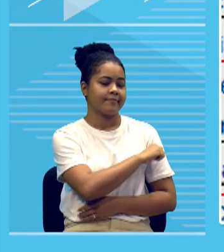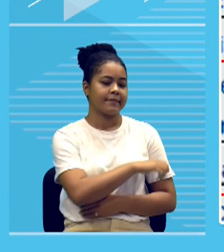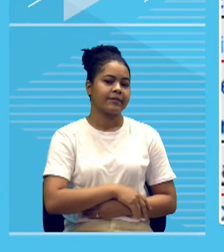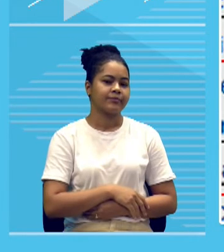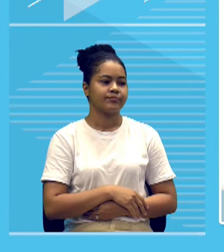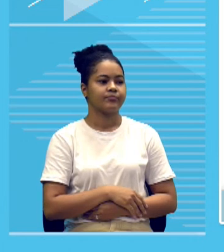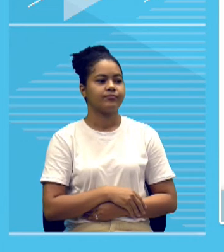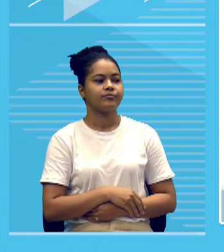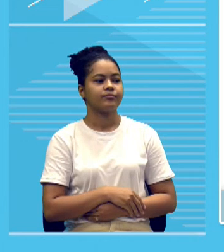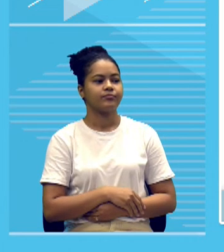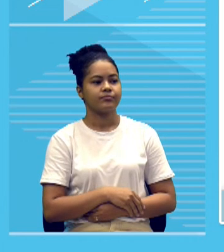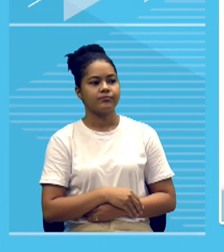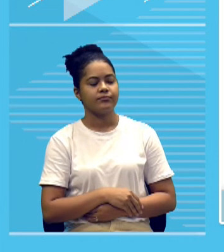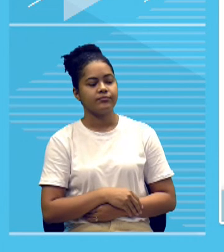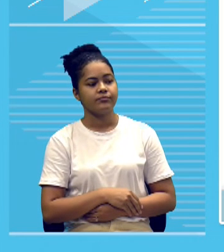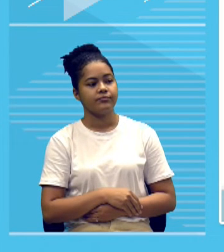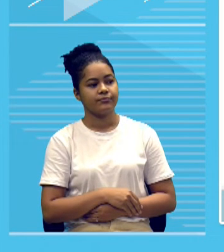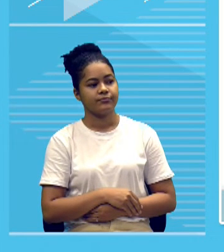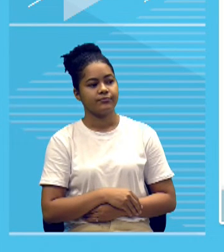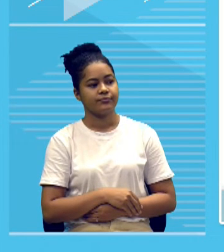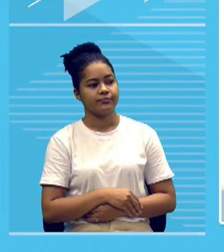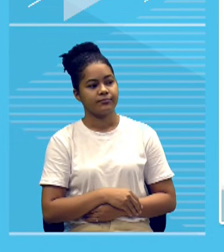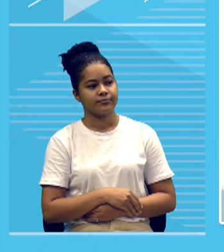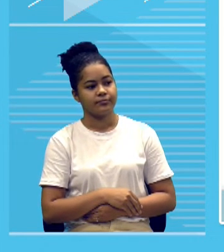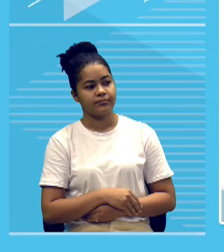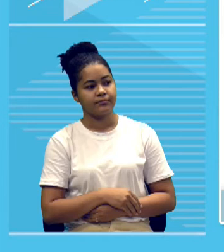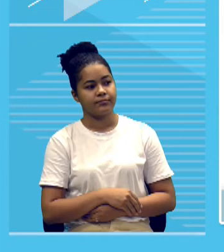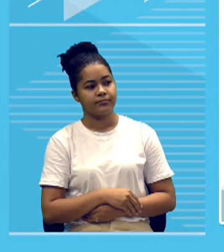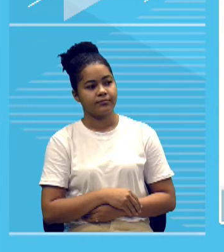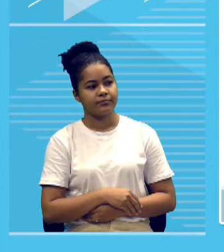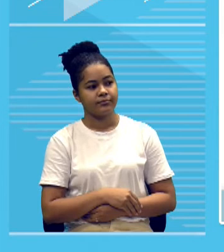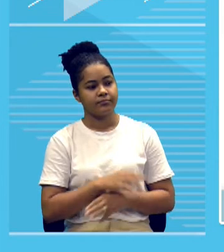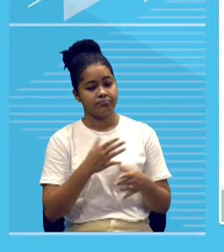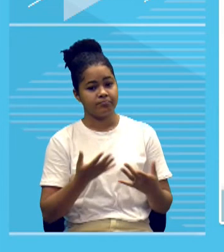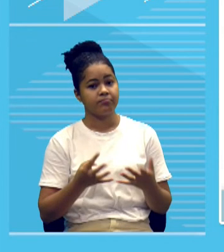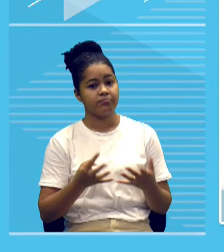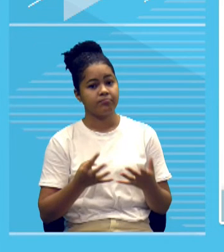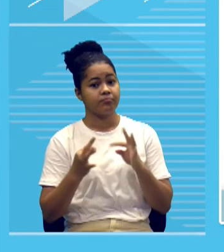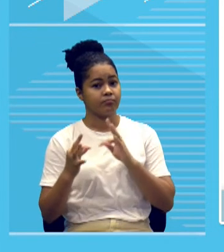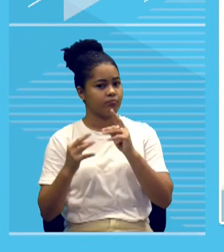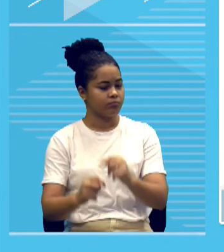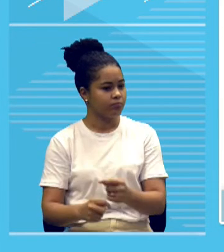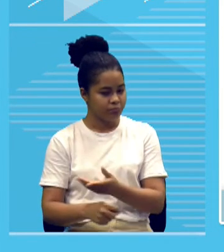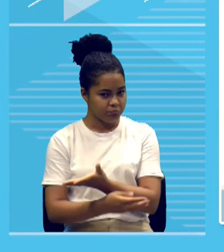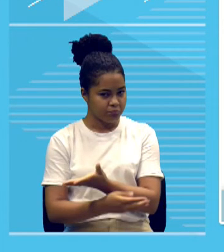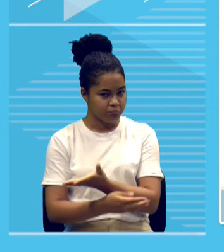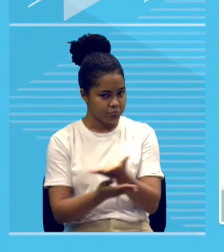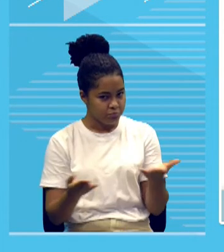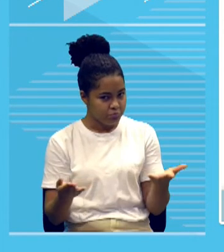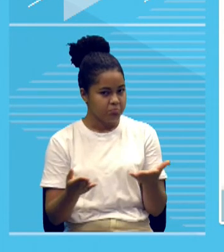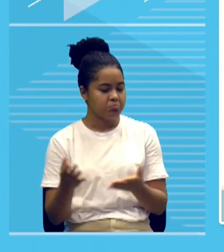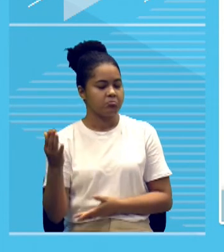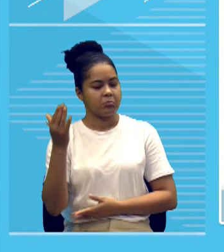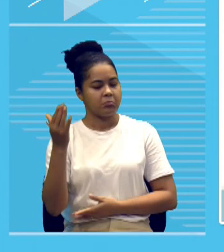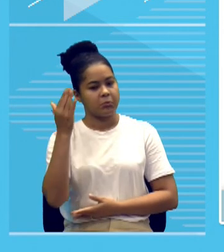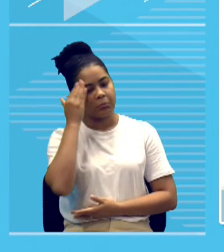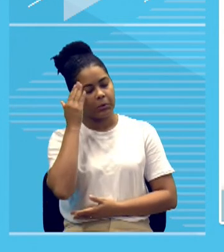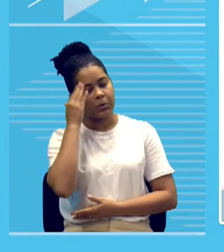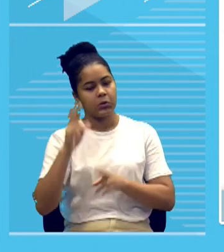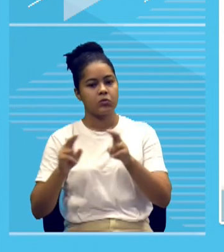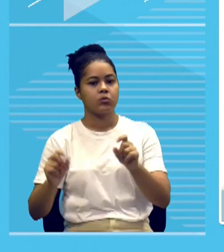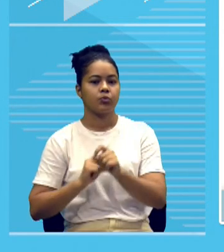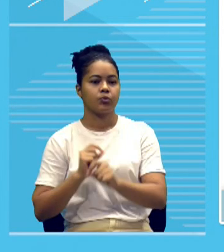uma pesquisa na tela aí a beleza todo mundo crack na George Queen